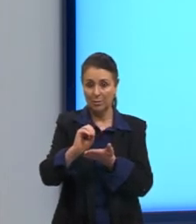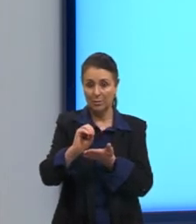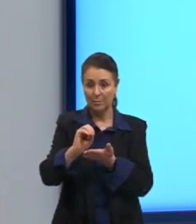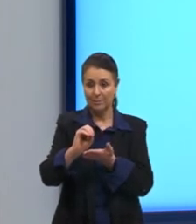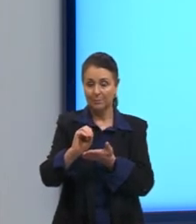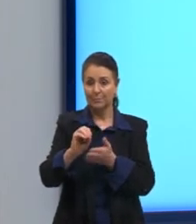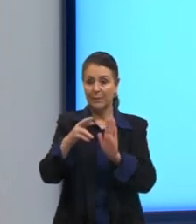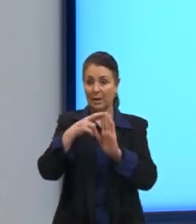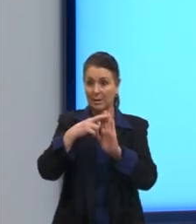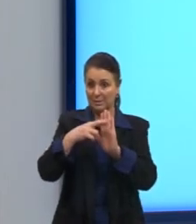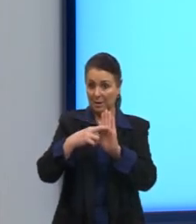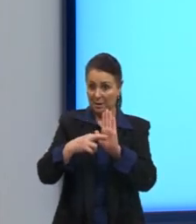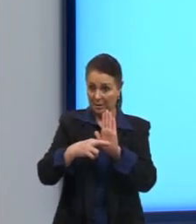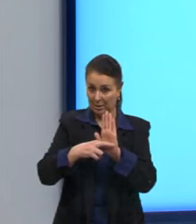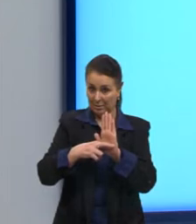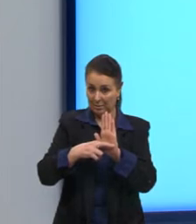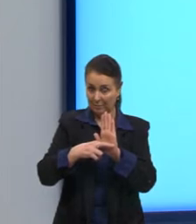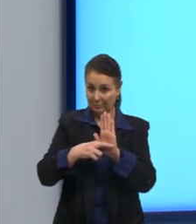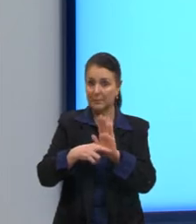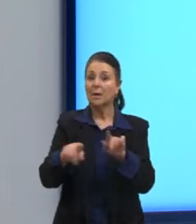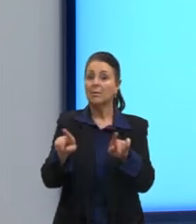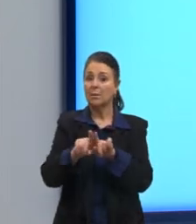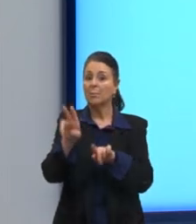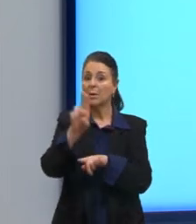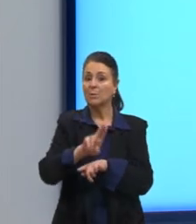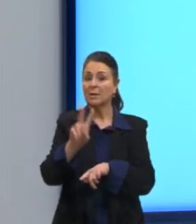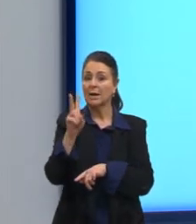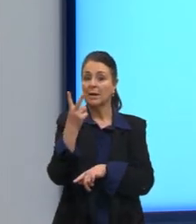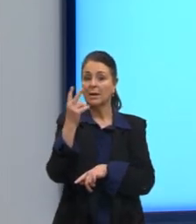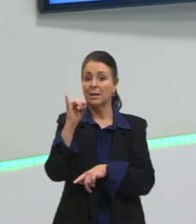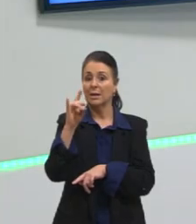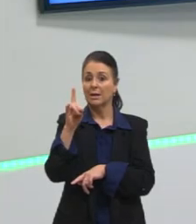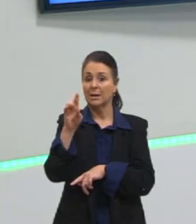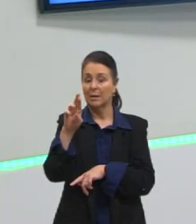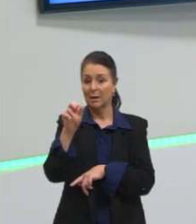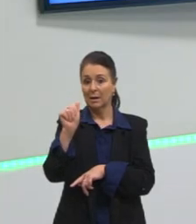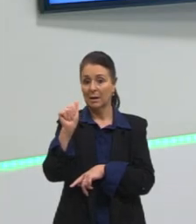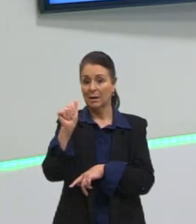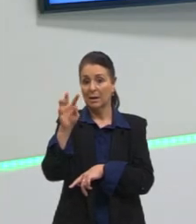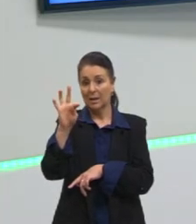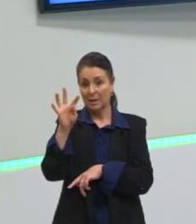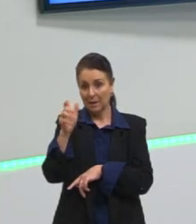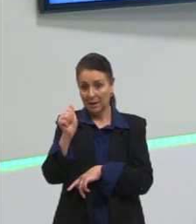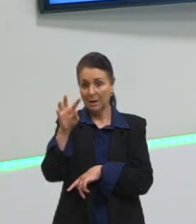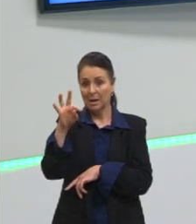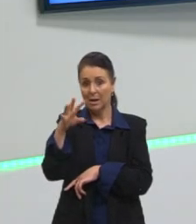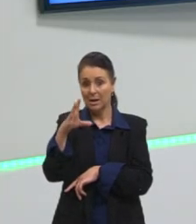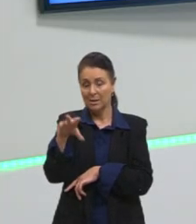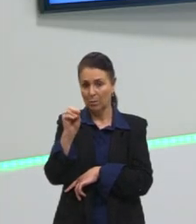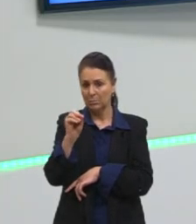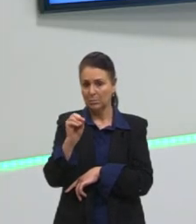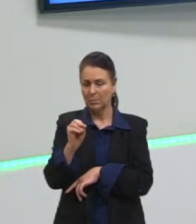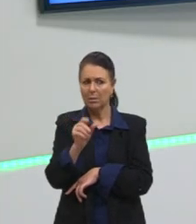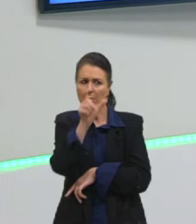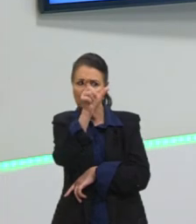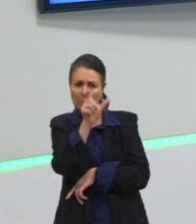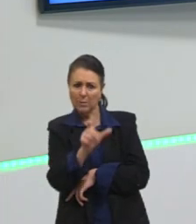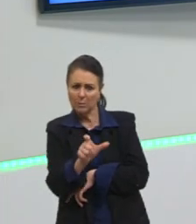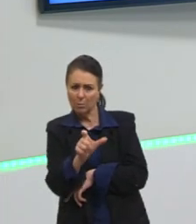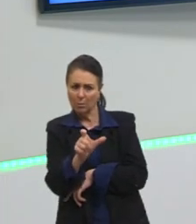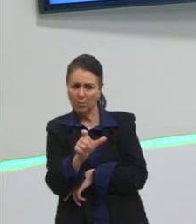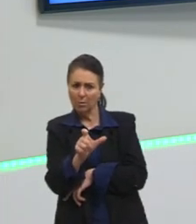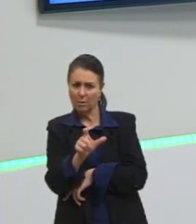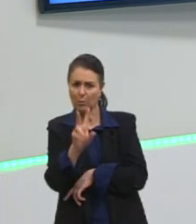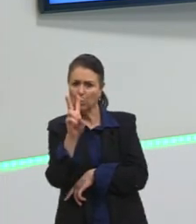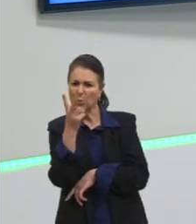essa regra também é utilizada na hidratação quando eu falo hidratação O que que é uma pessoa hidratada o que quer se hidratar